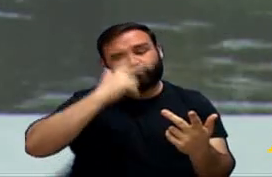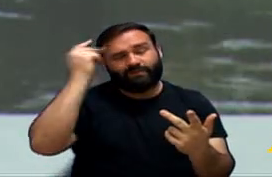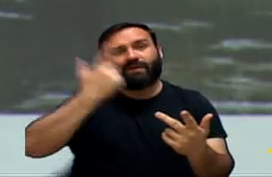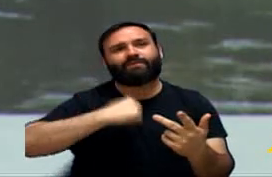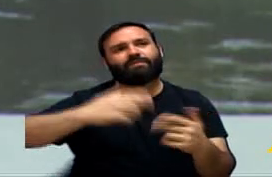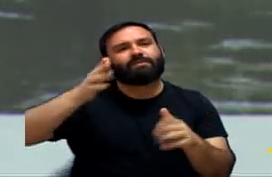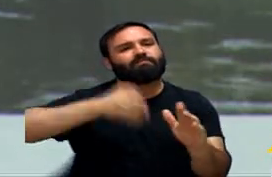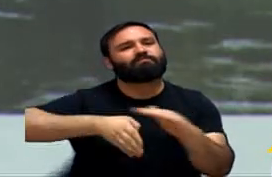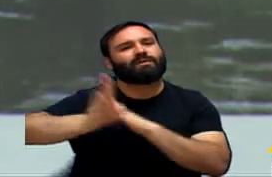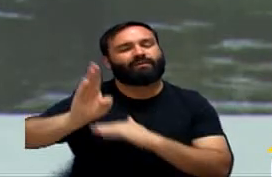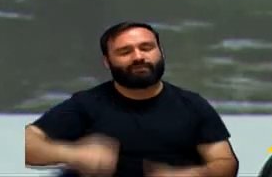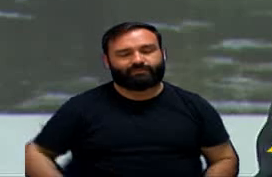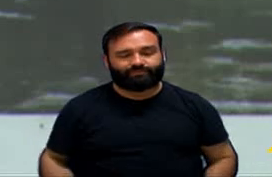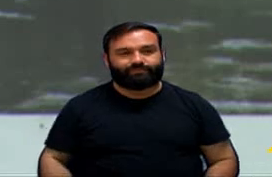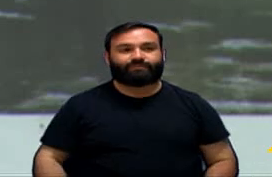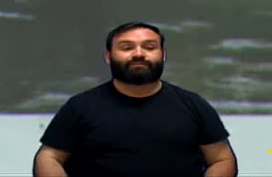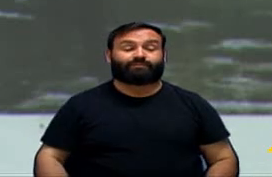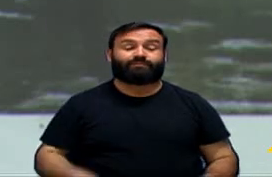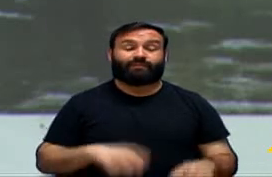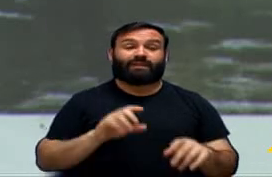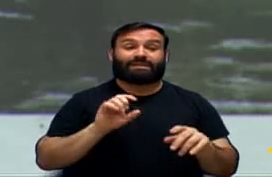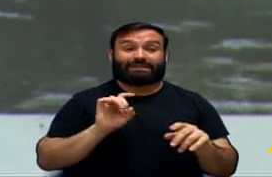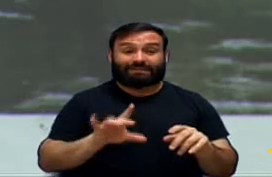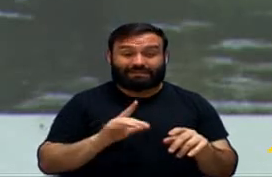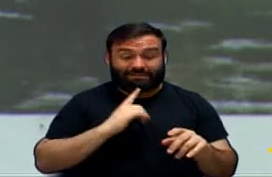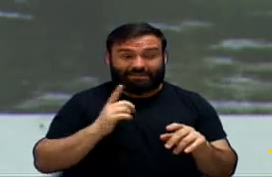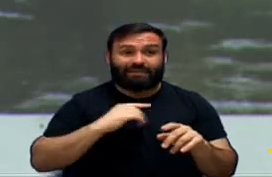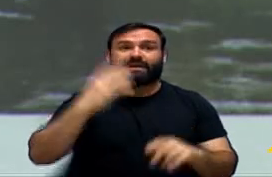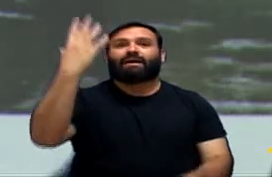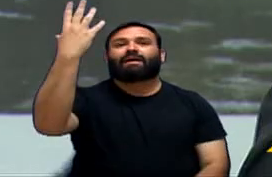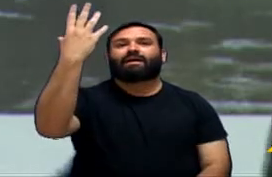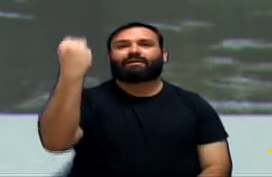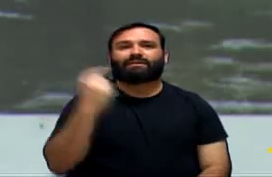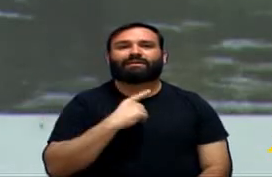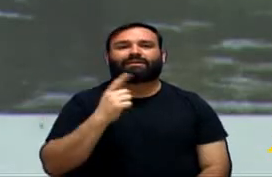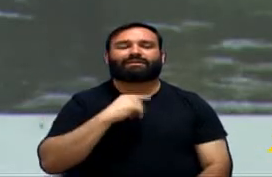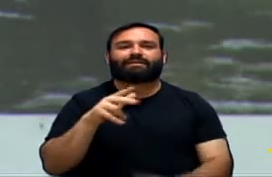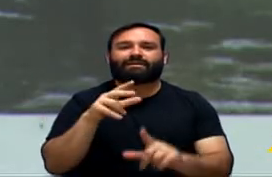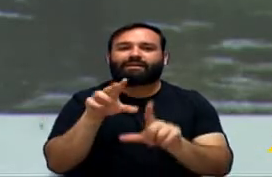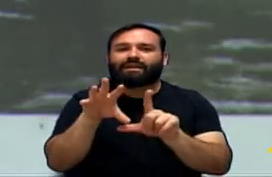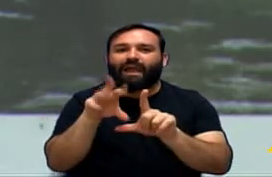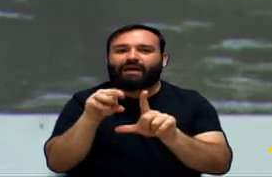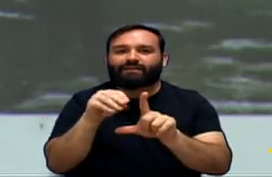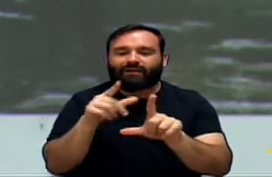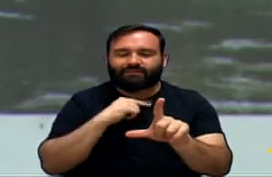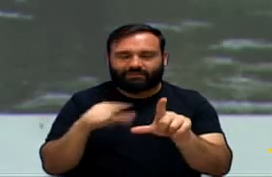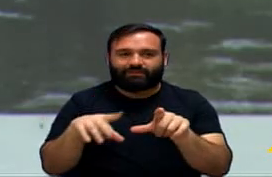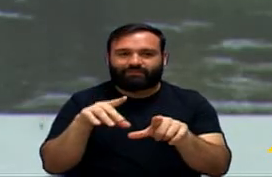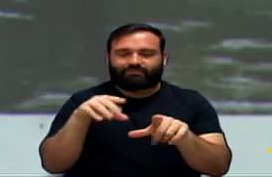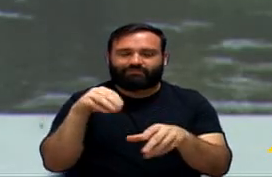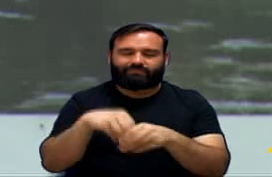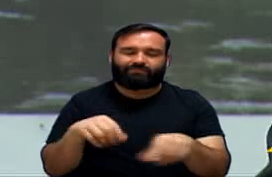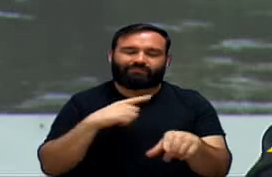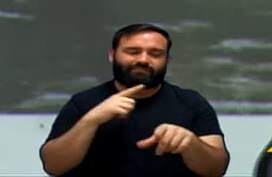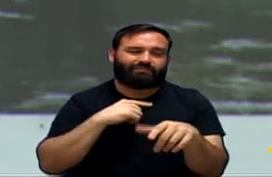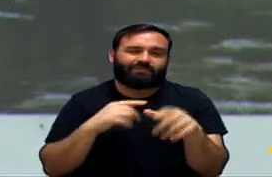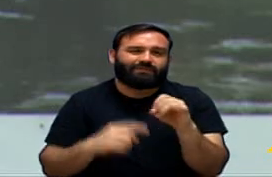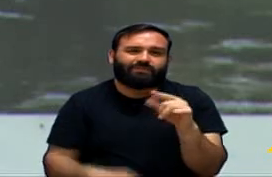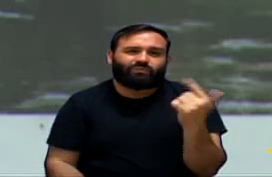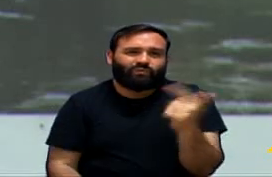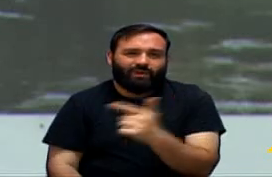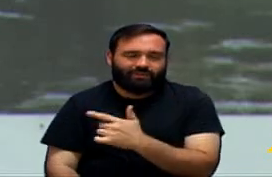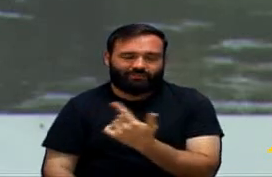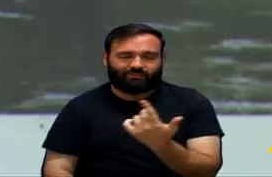farol vermelho no semáforo só é pego quando tem aquele semáforo que tem aquele radar específico né no próprio semáforo então senão não